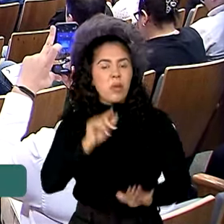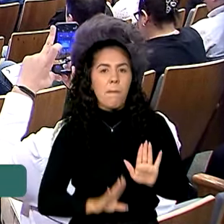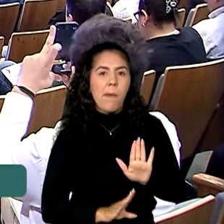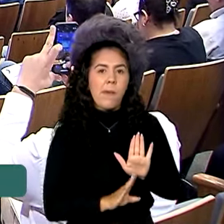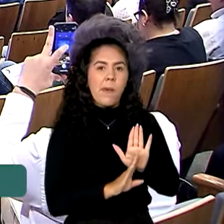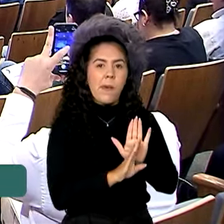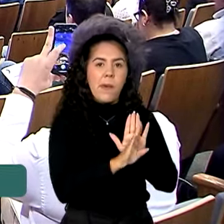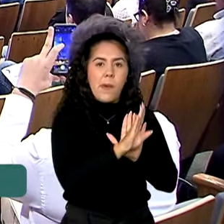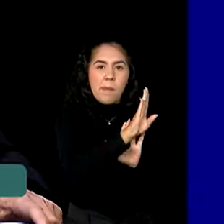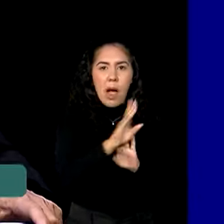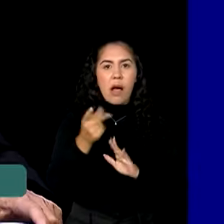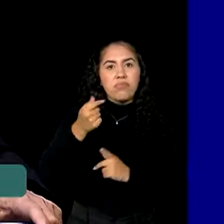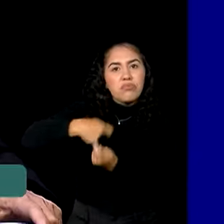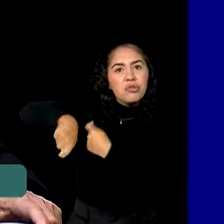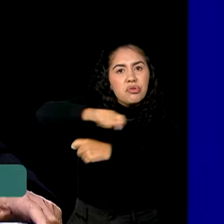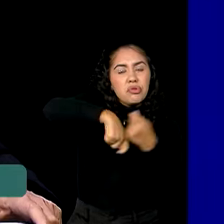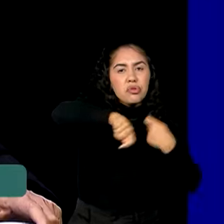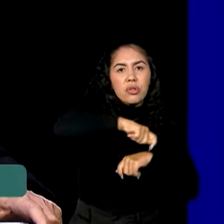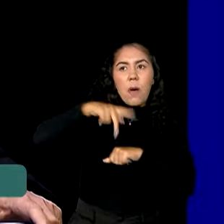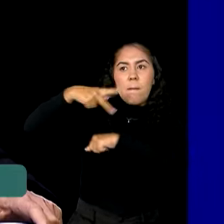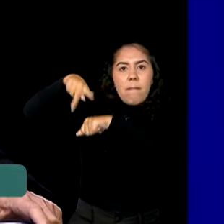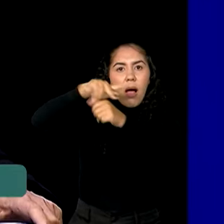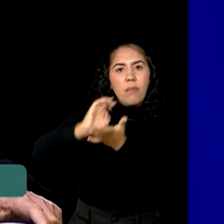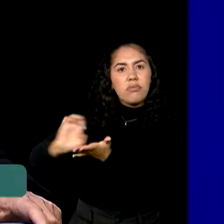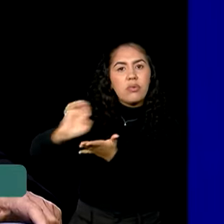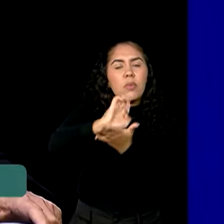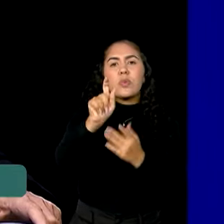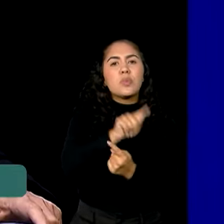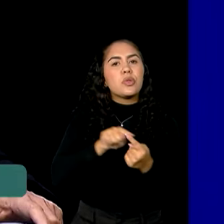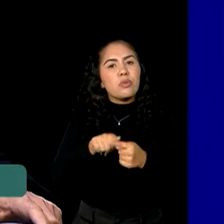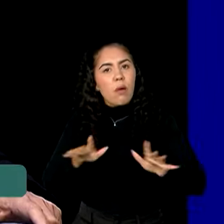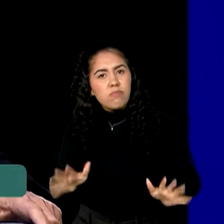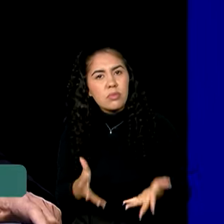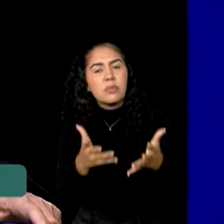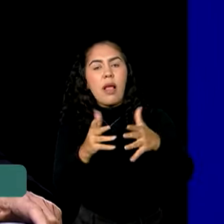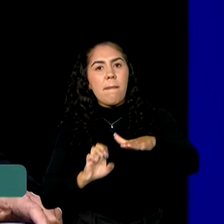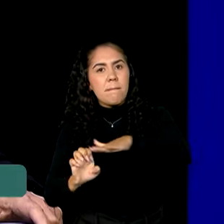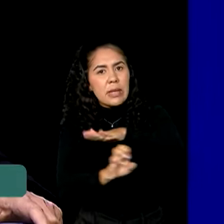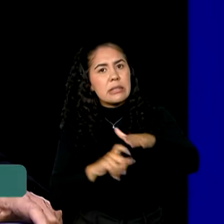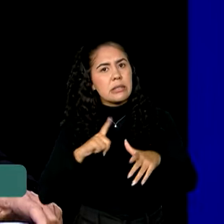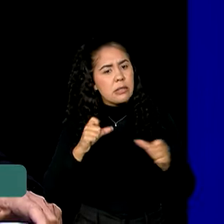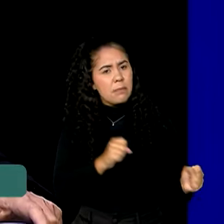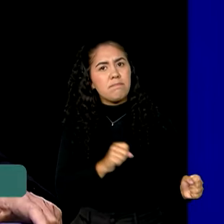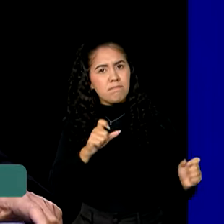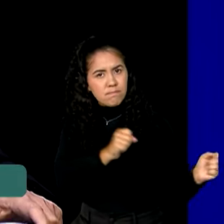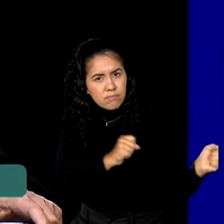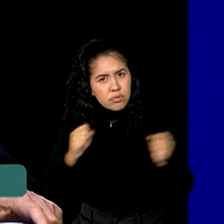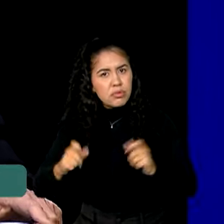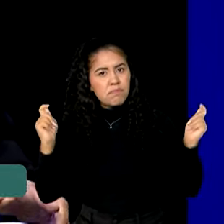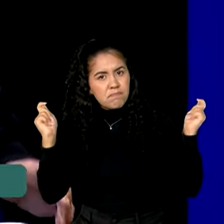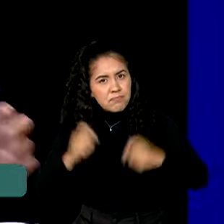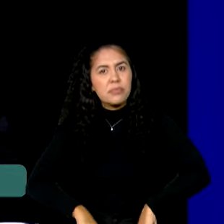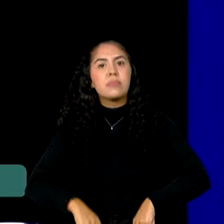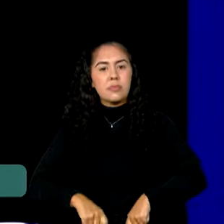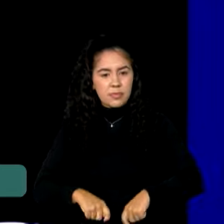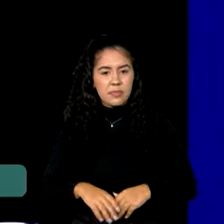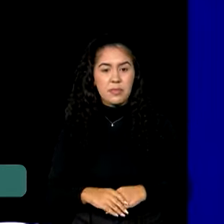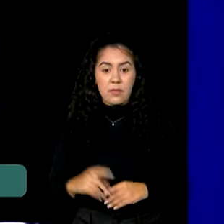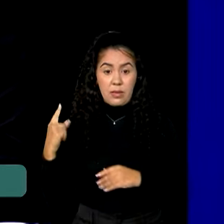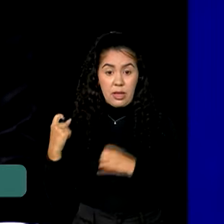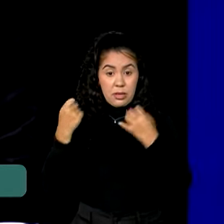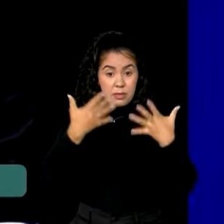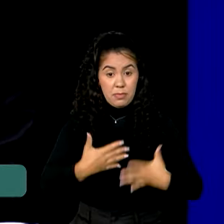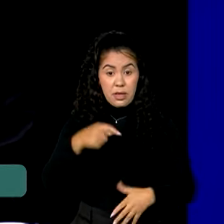nas exportações. A meta é estimular empresas com alto potencial e vocação exportadora. Brasília